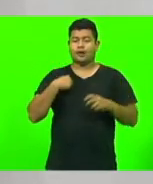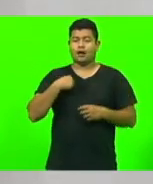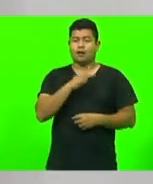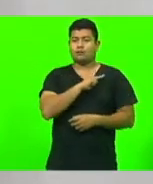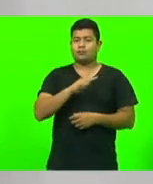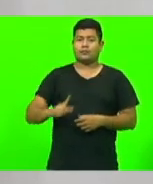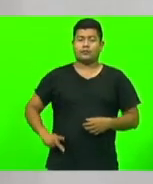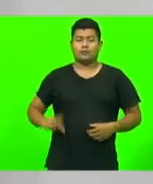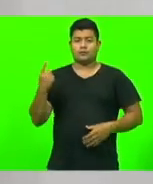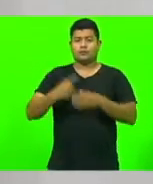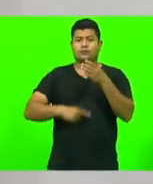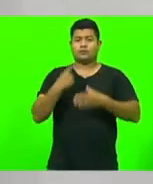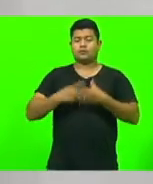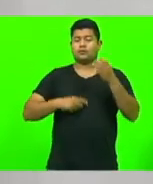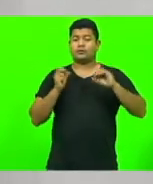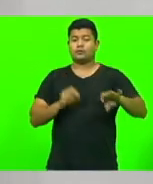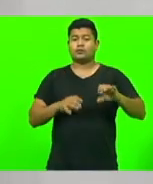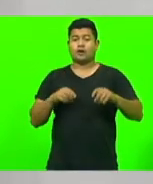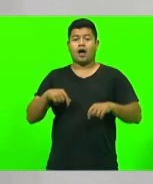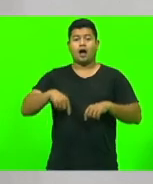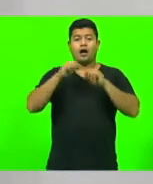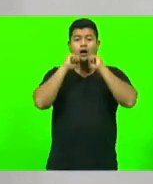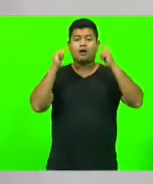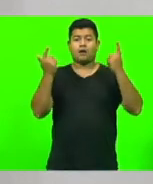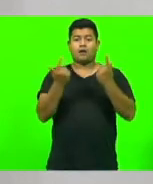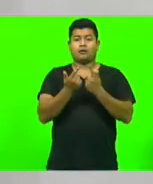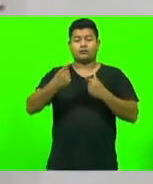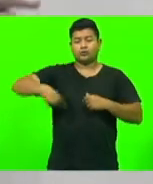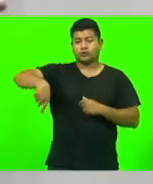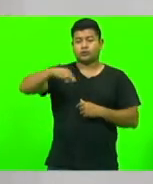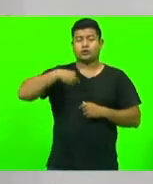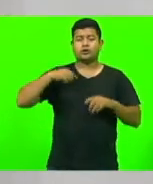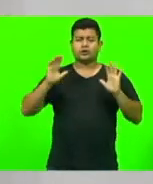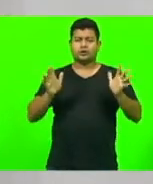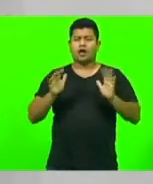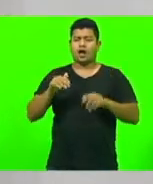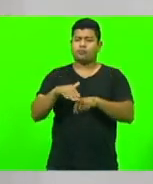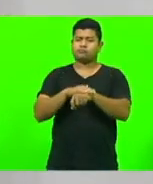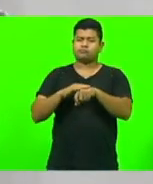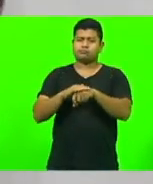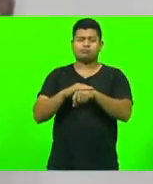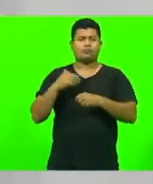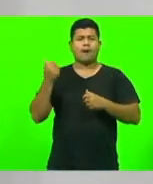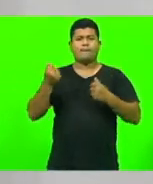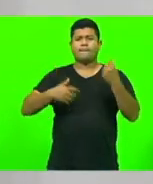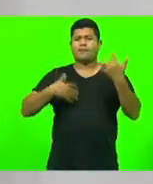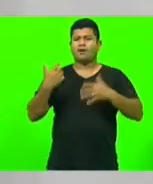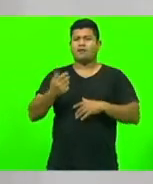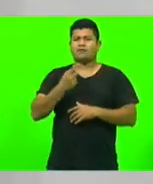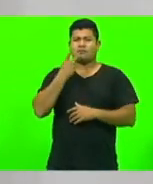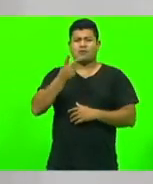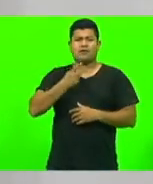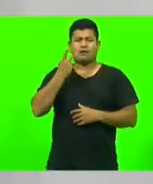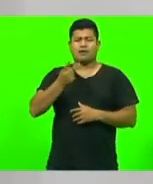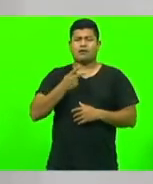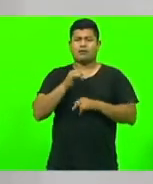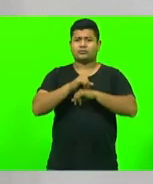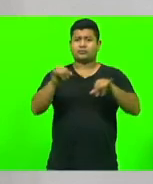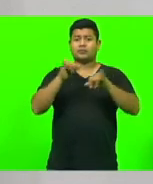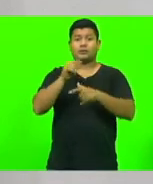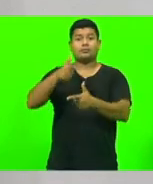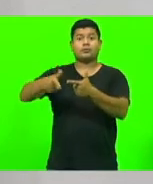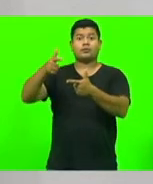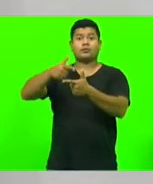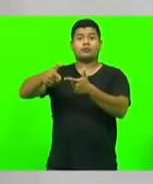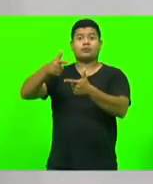Comissão de Educação da Assembleia Legislativa e nós já falamos aqui reiteradas vezes sobre os problemas